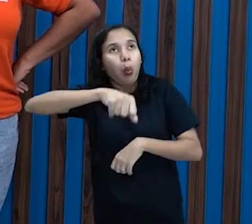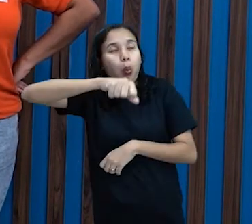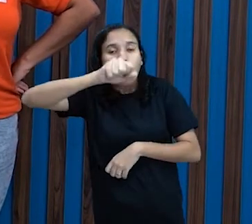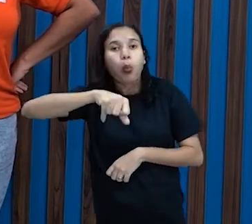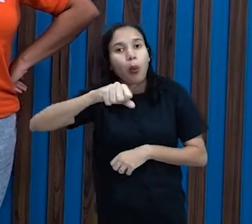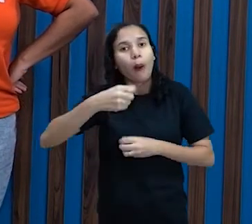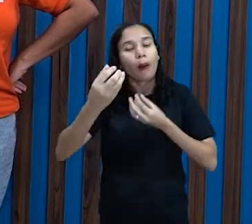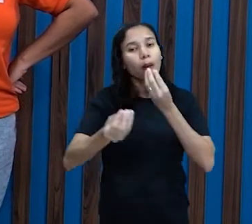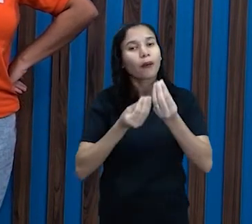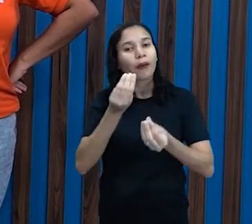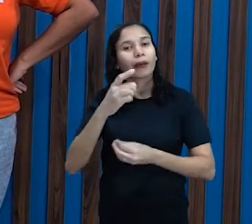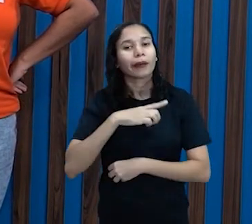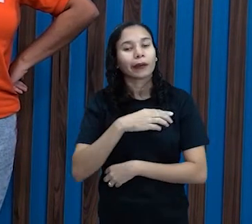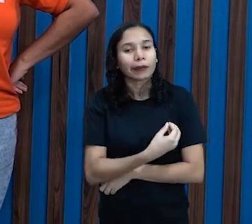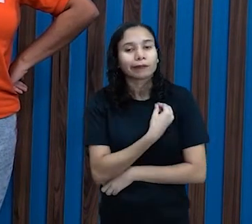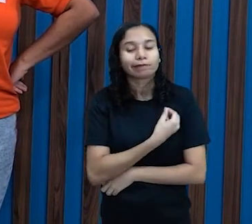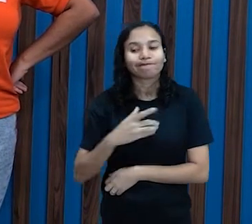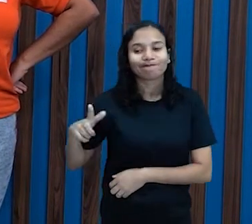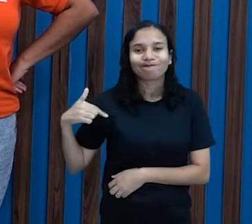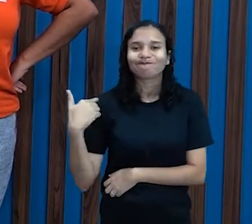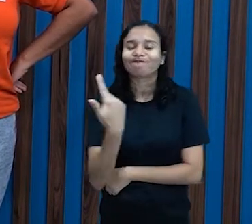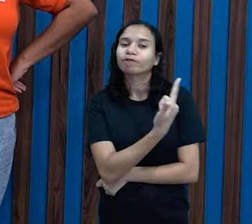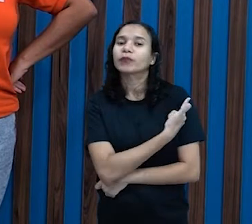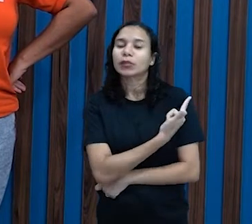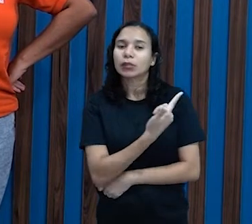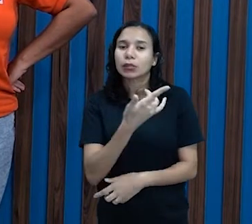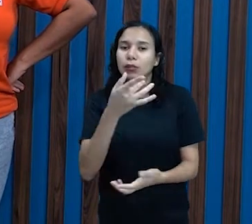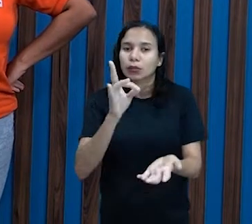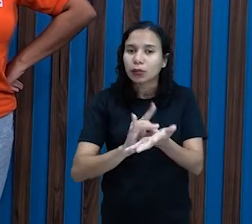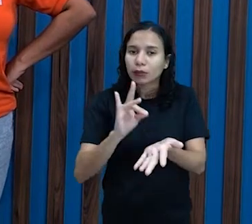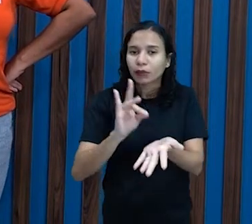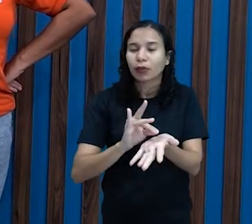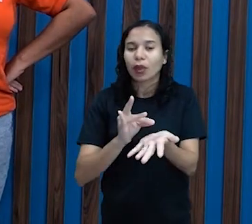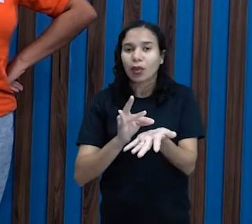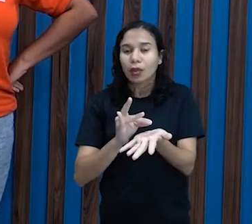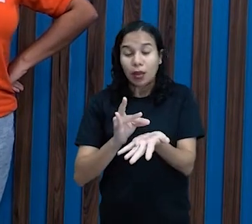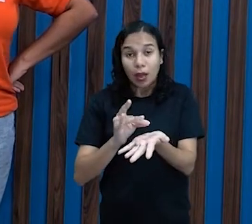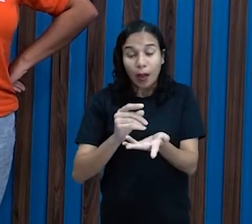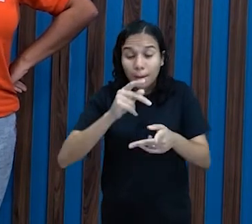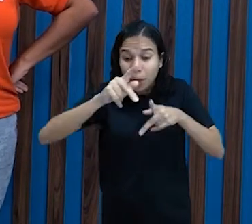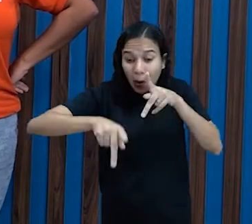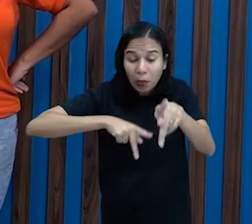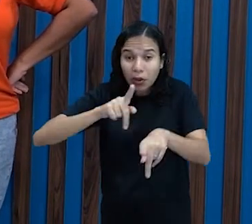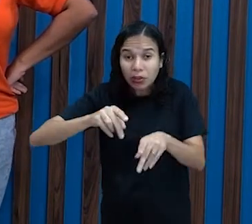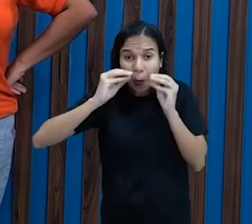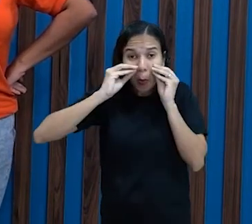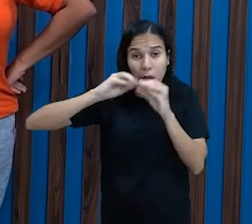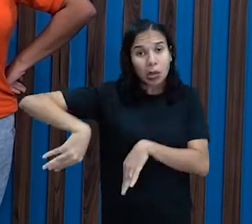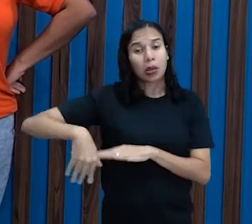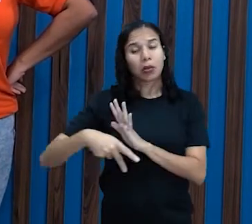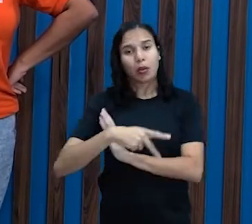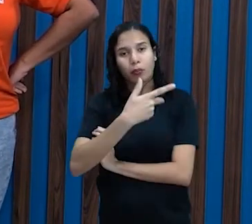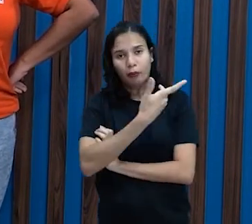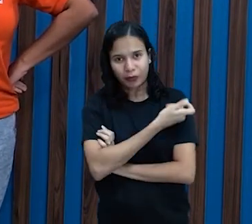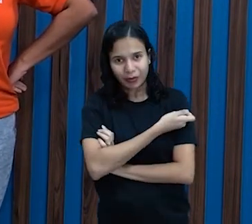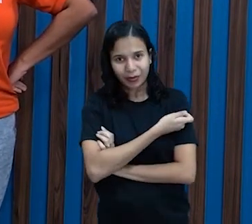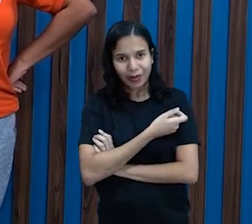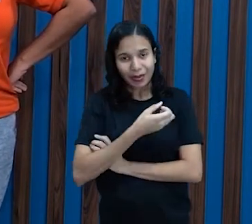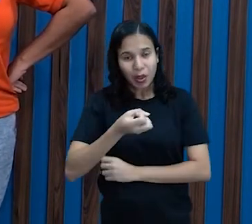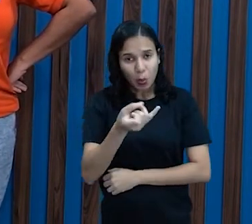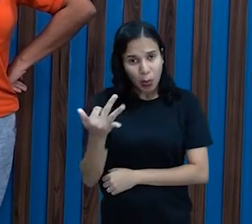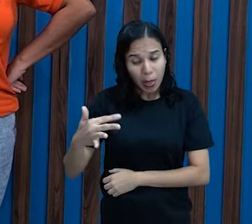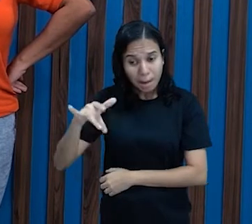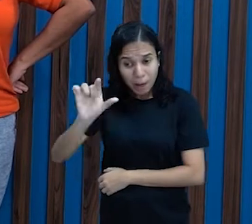propagadas para que a gente, justamente para fazer com que as pessoas não se vacinem. Quanto menos pessoas